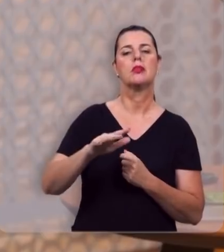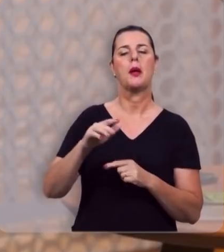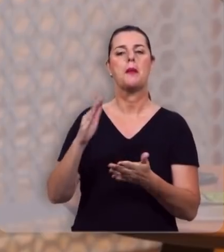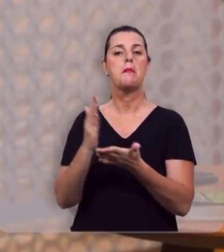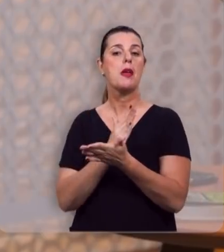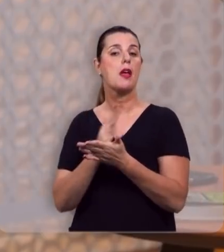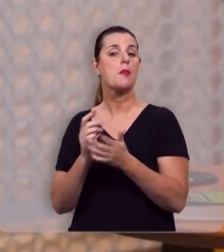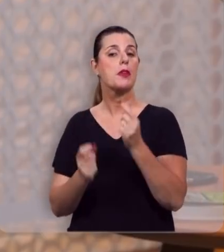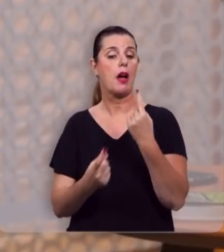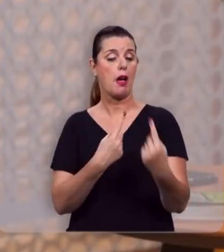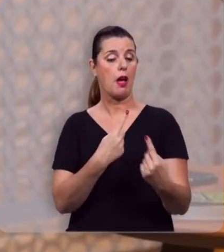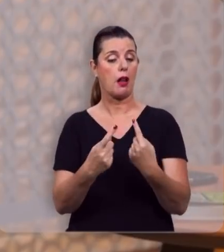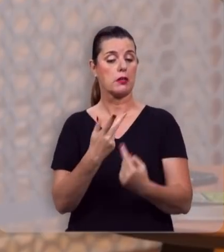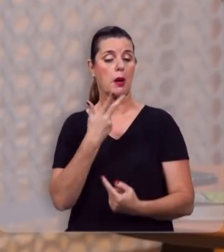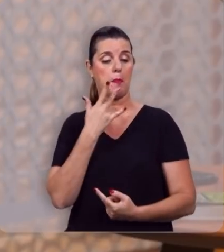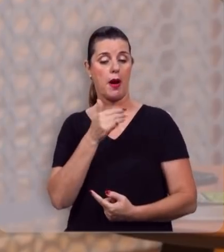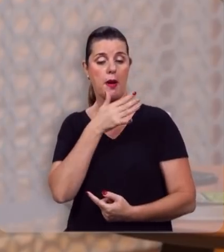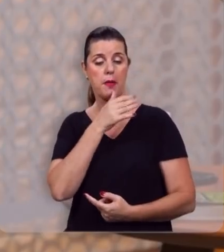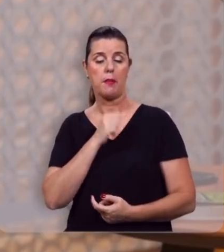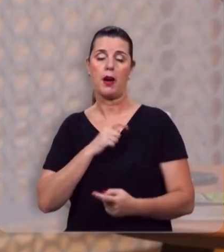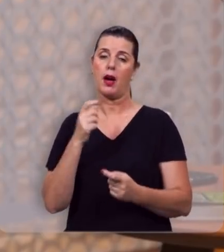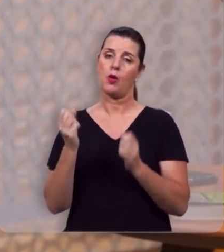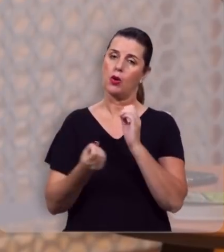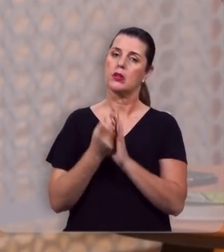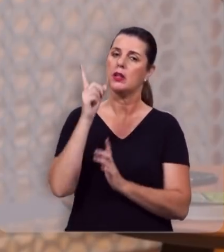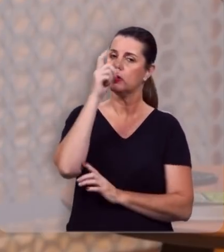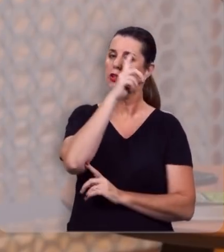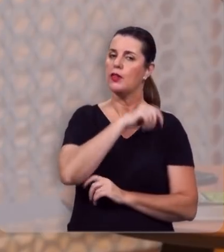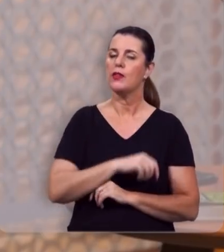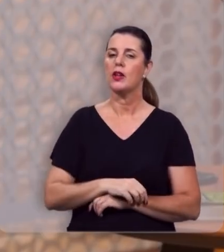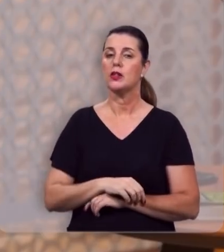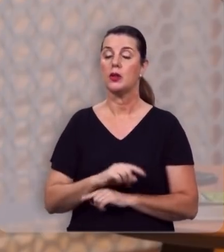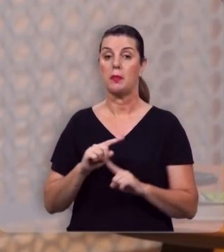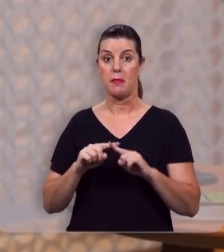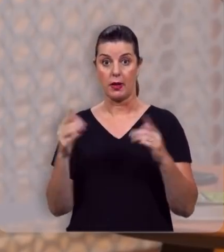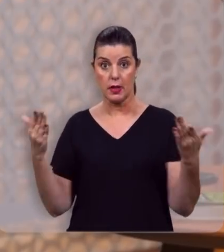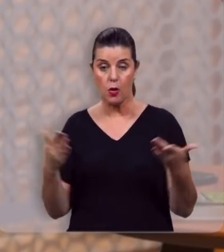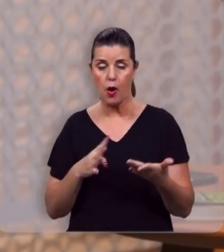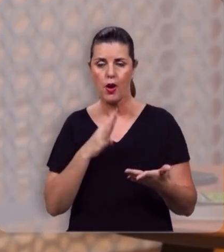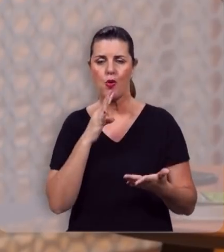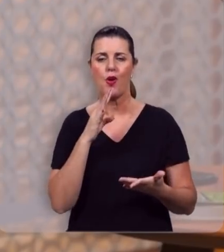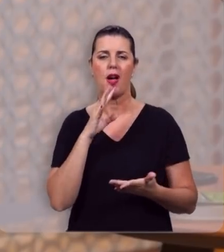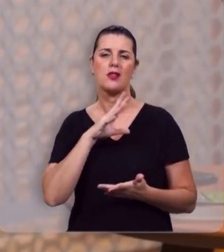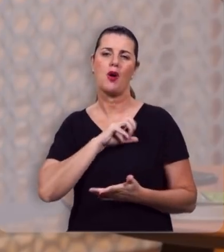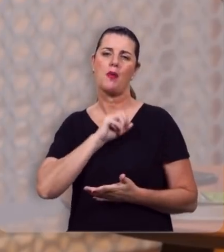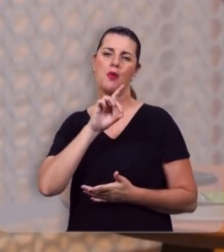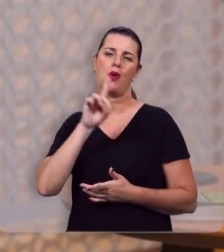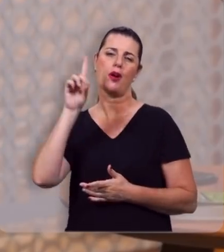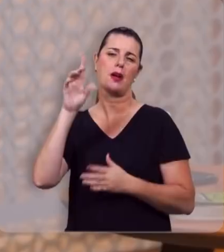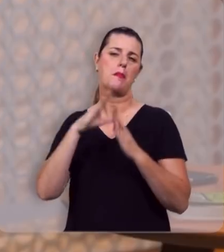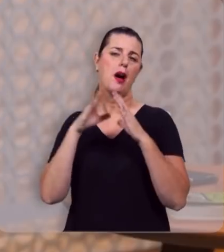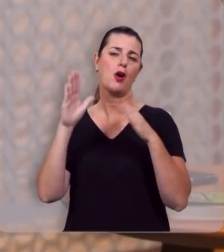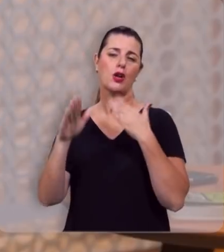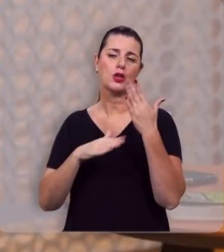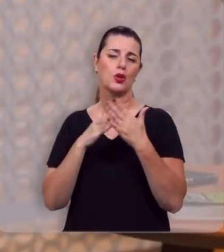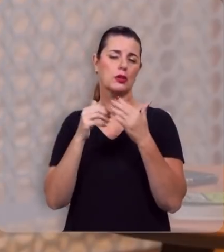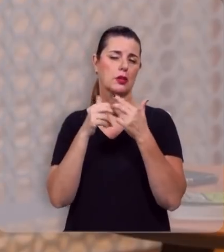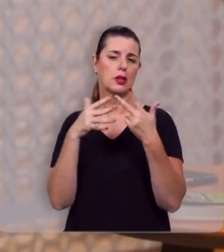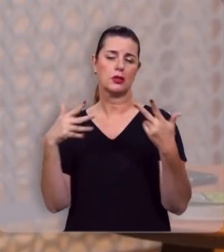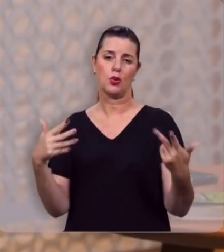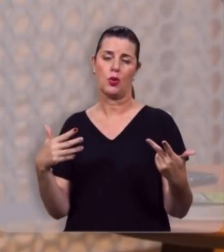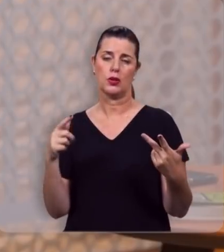relação para com os nossos pais seja uma relação difícil. Mas agora, porque nós conhecemos um amor que transcende todas as coisas, que é o amor de